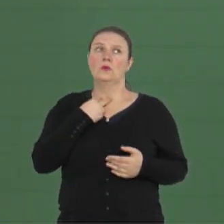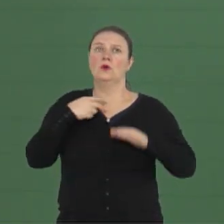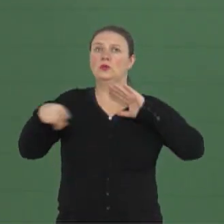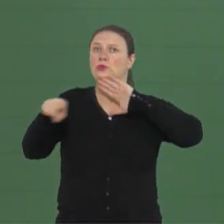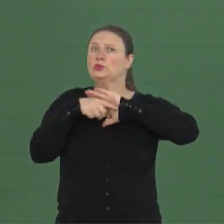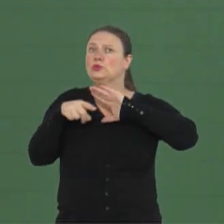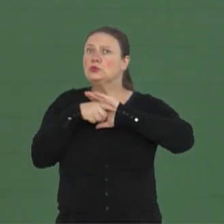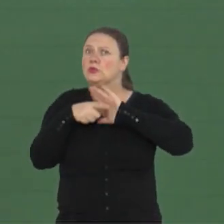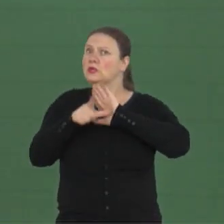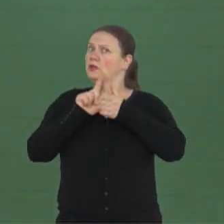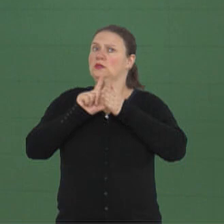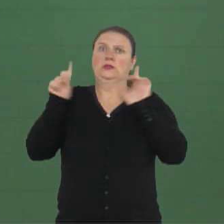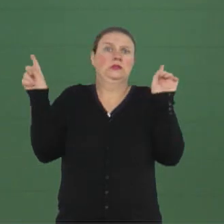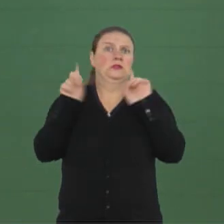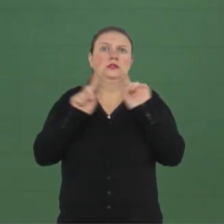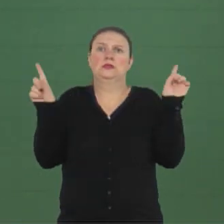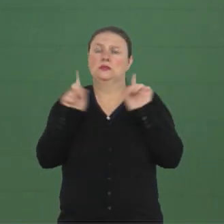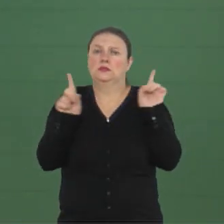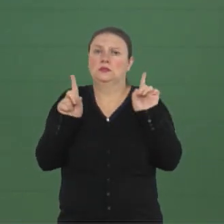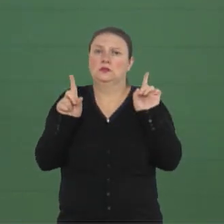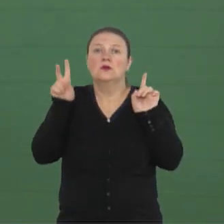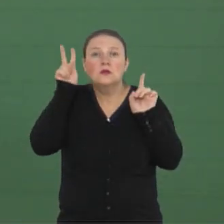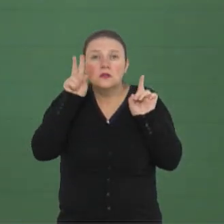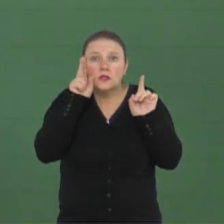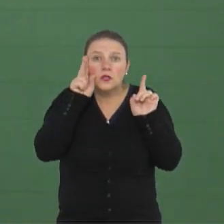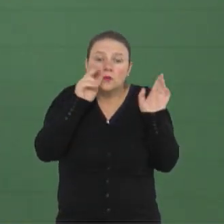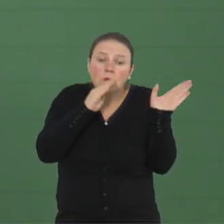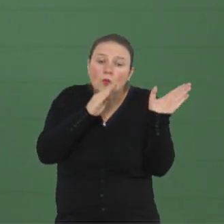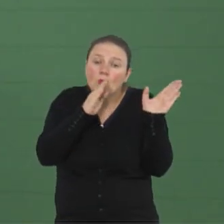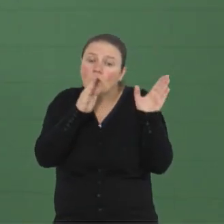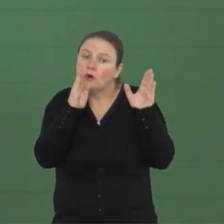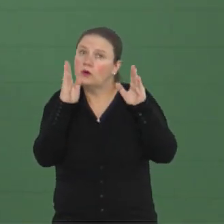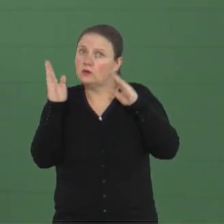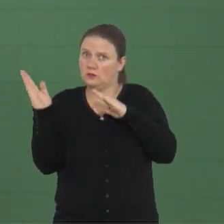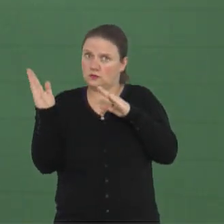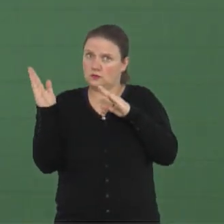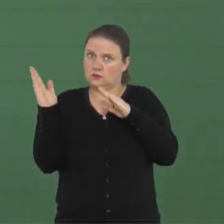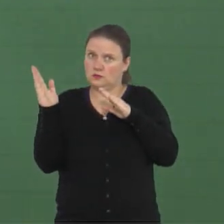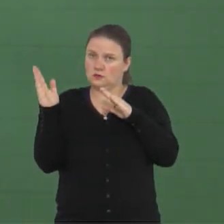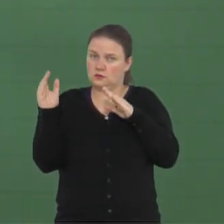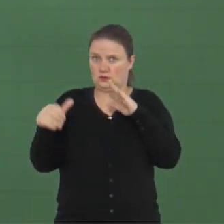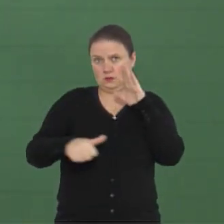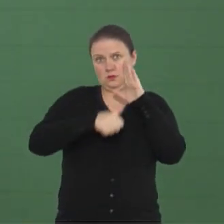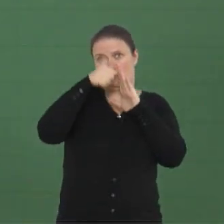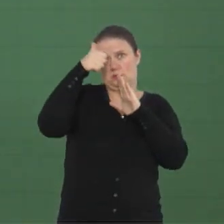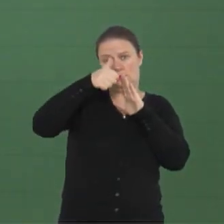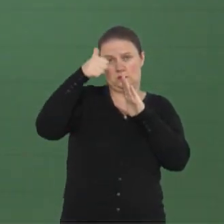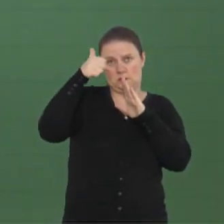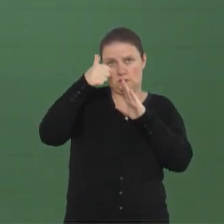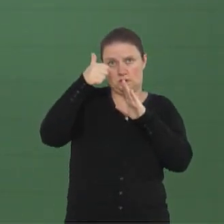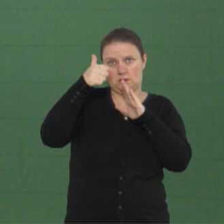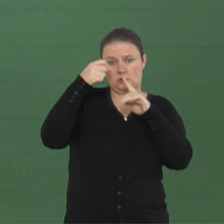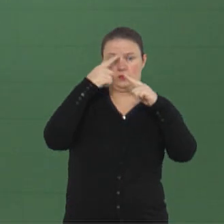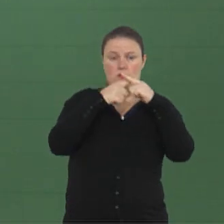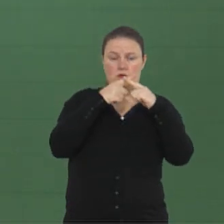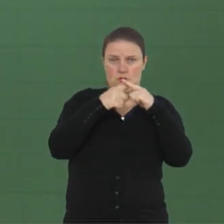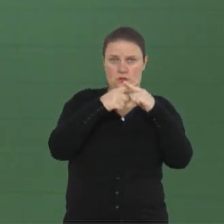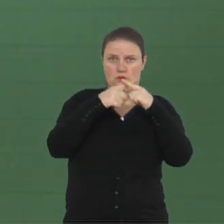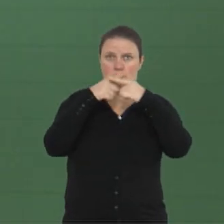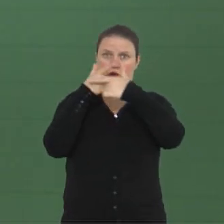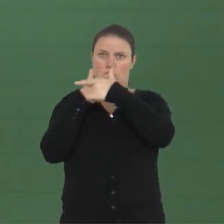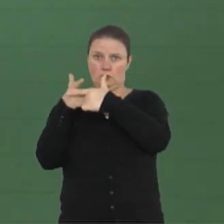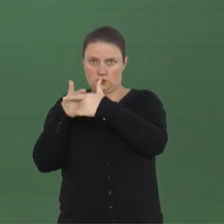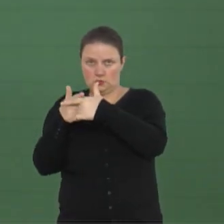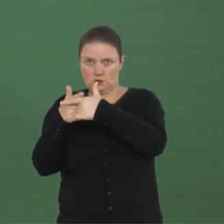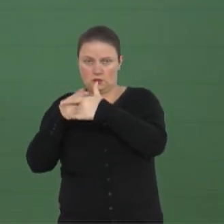subtração primeiro. Primeiro, lembra da ordem de resolução. Então, primeiro momento, multiplicação e